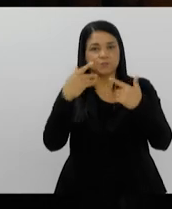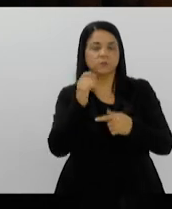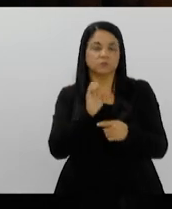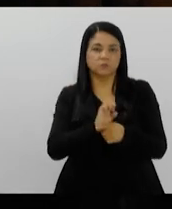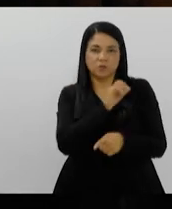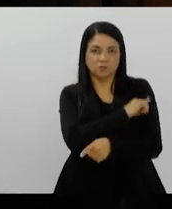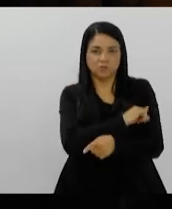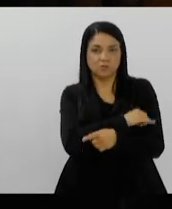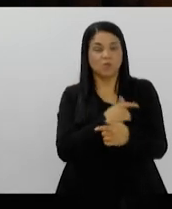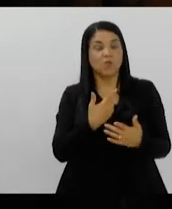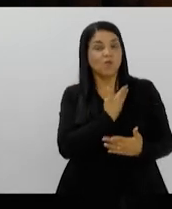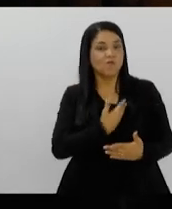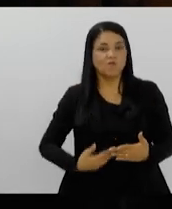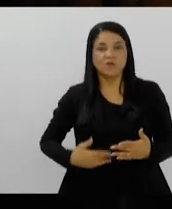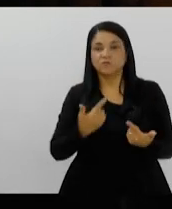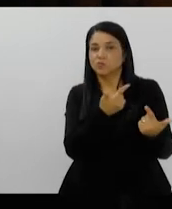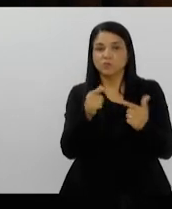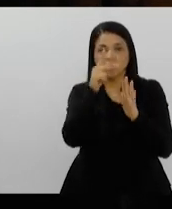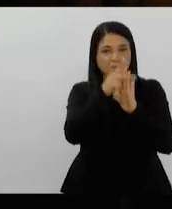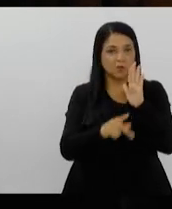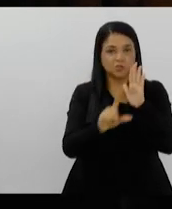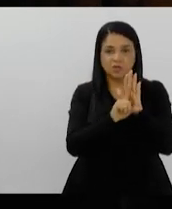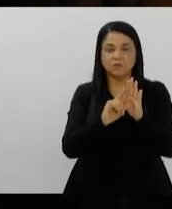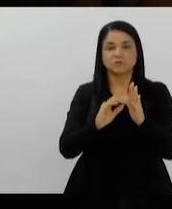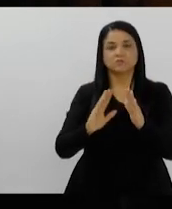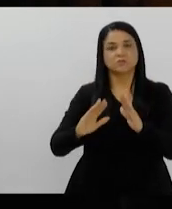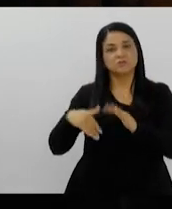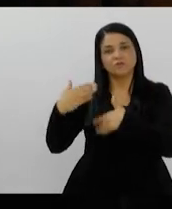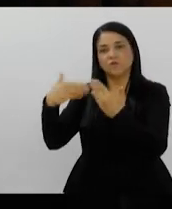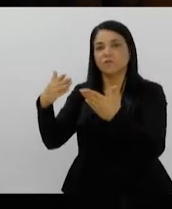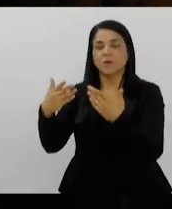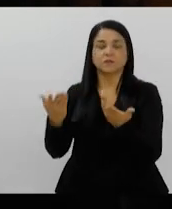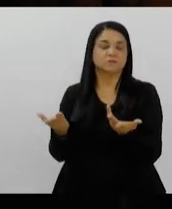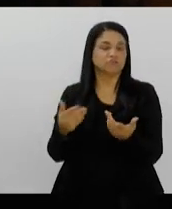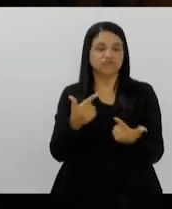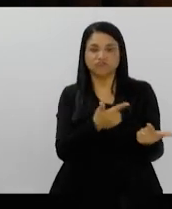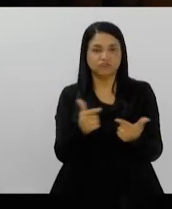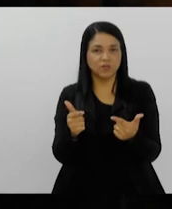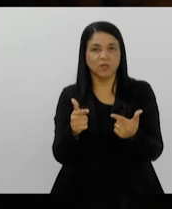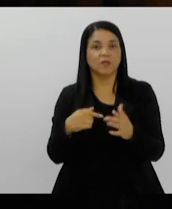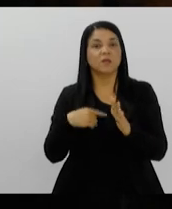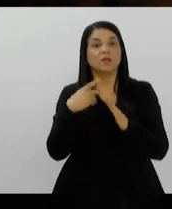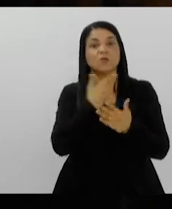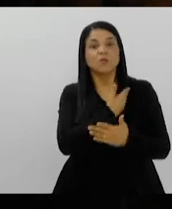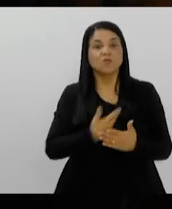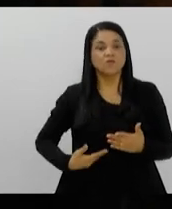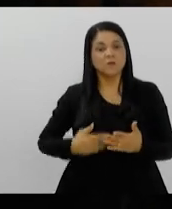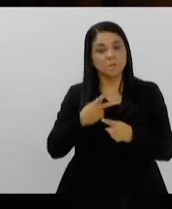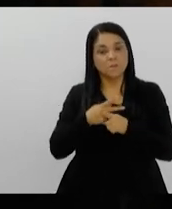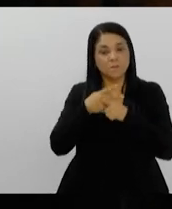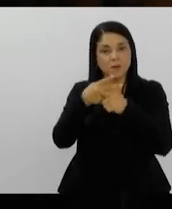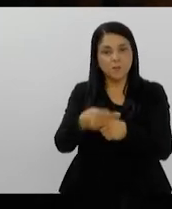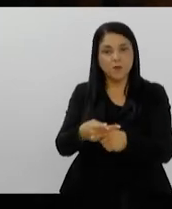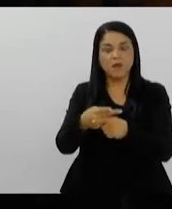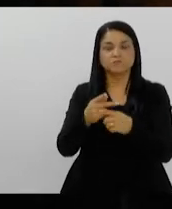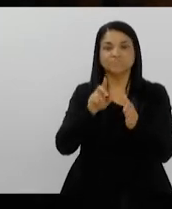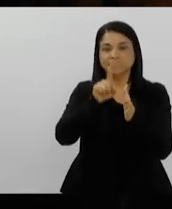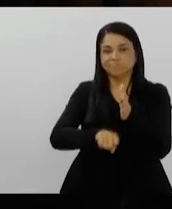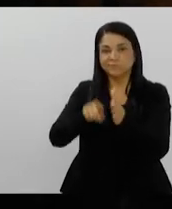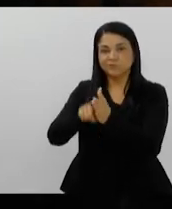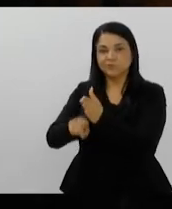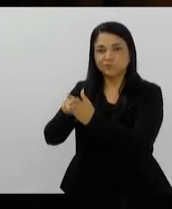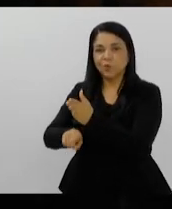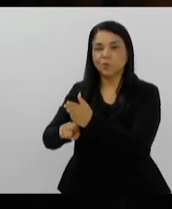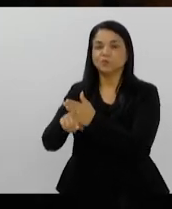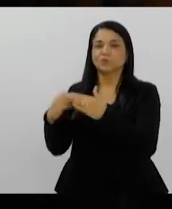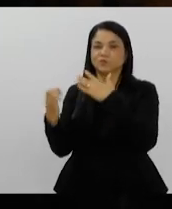Janeiro, um governo que não tem projeto de desenvolvimento para o Estado do Rio de Janeiro, um governo que continua premiando com isenções fiscais